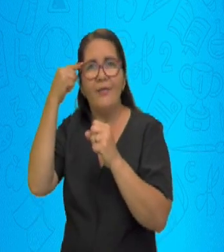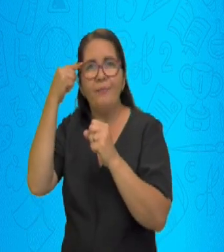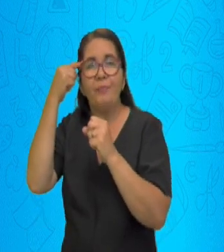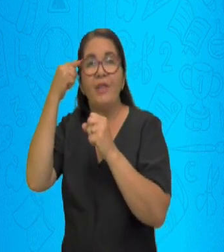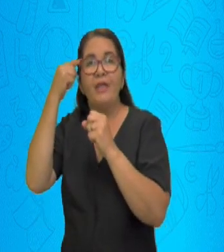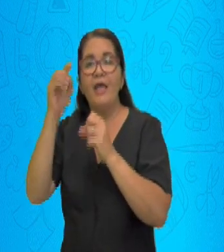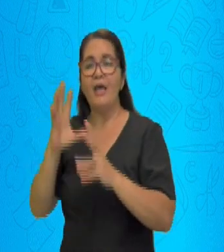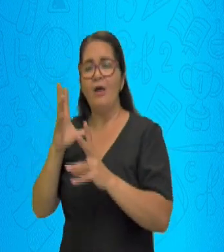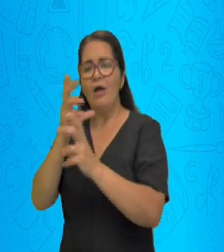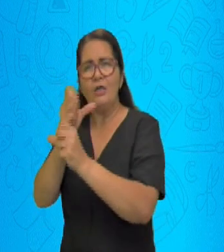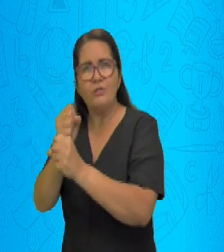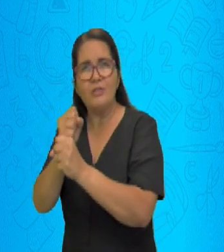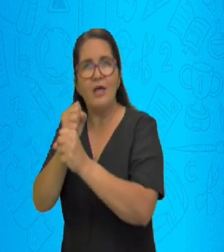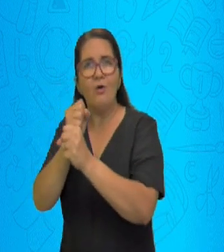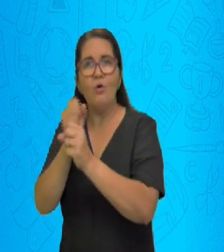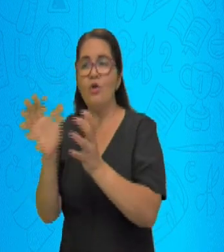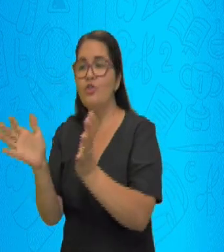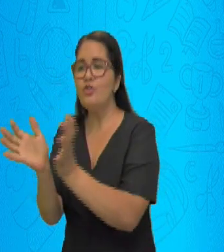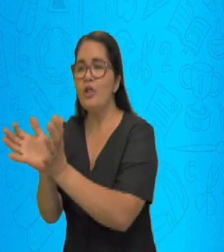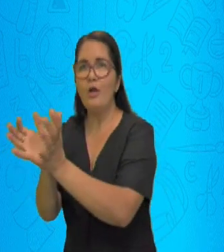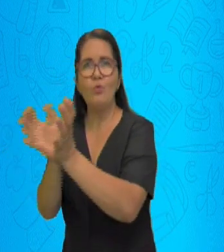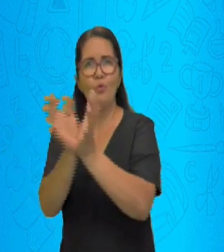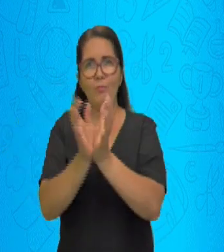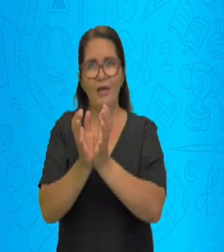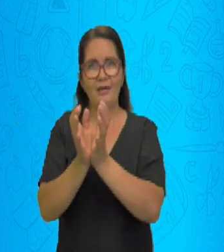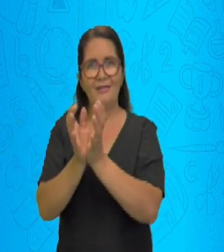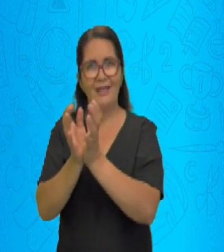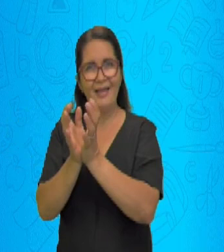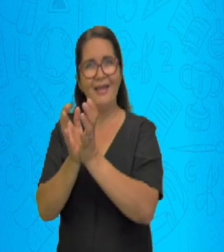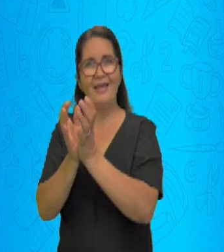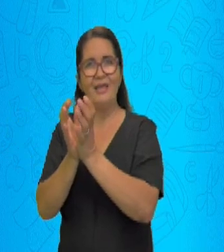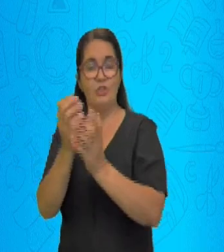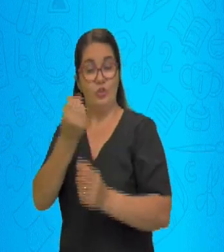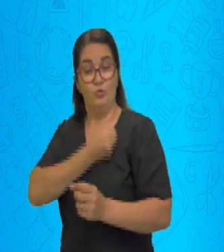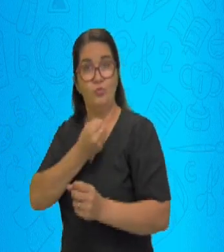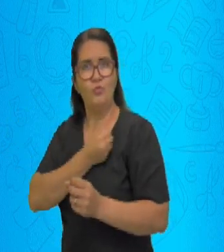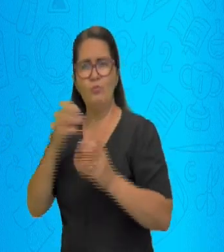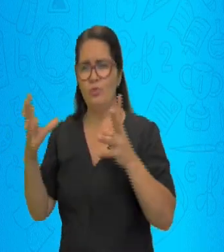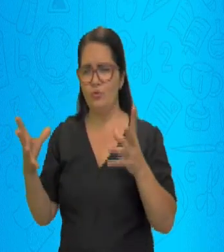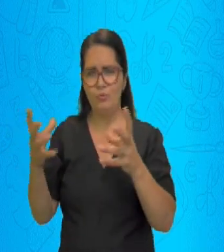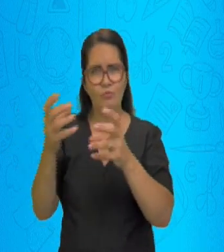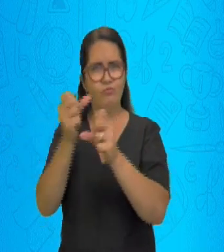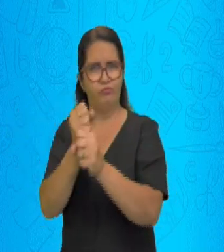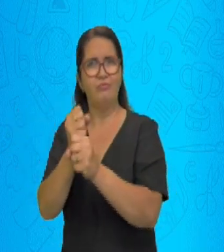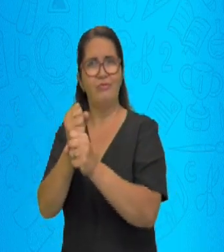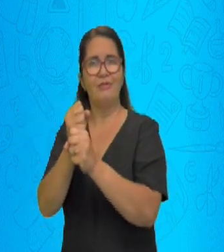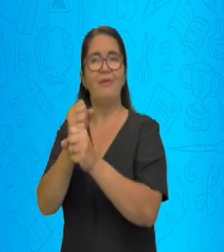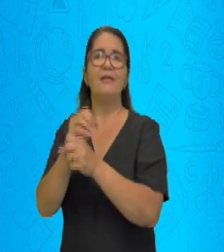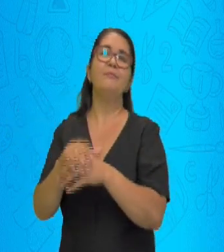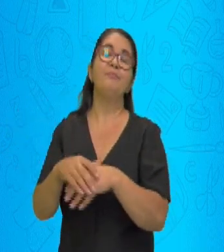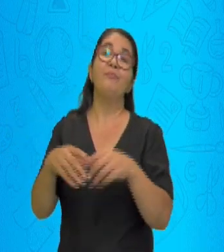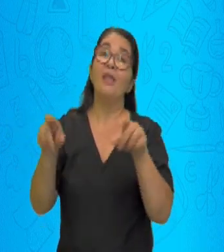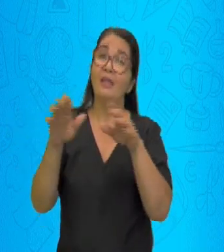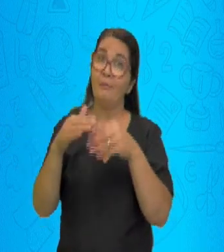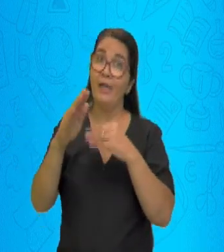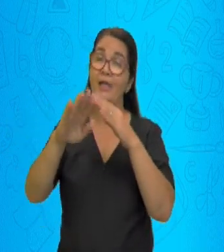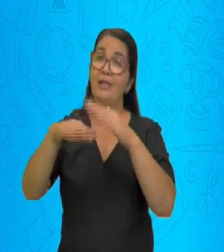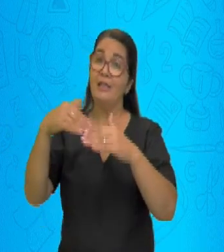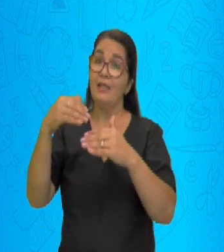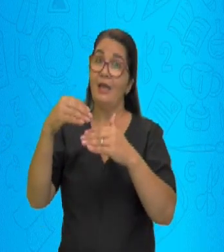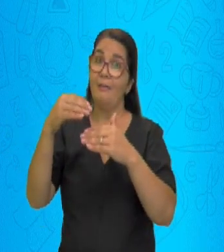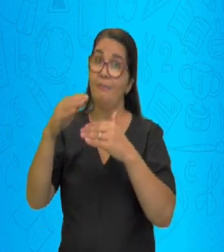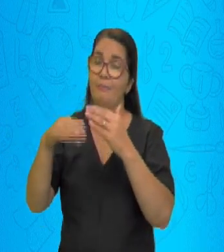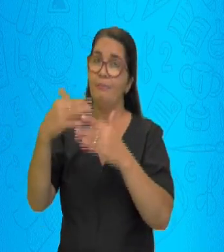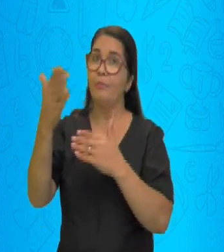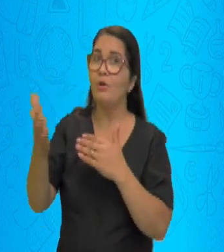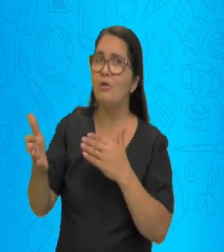essas informações foram para a adição, a operação de adição. Na próxima aula falaremos sobre a